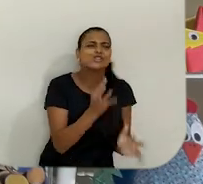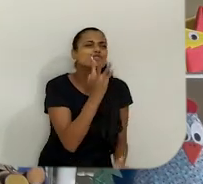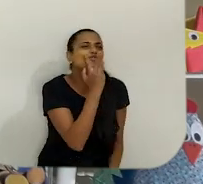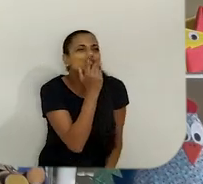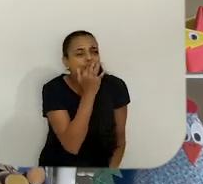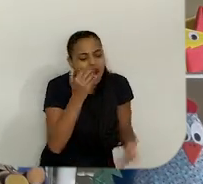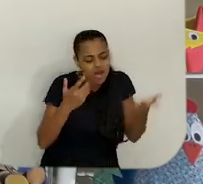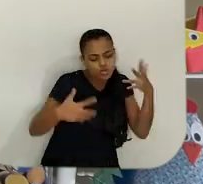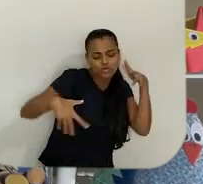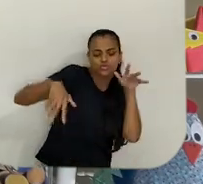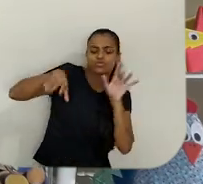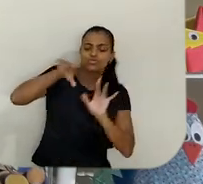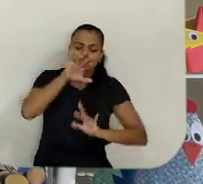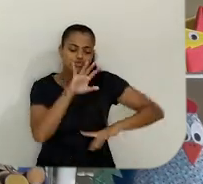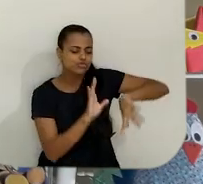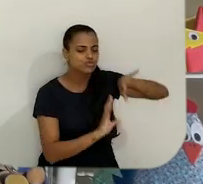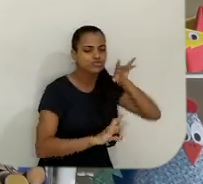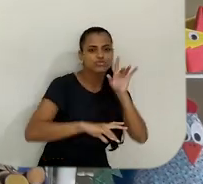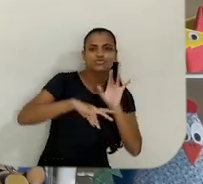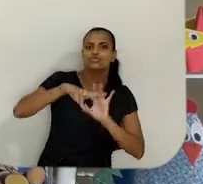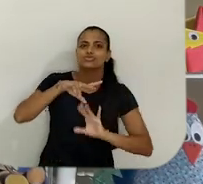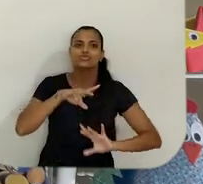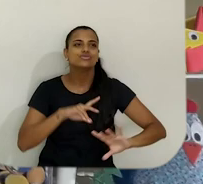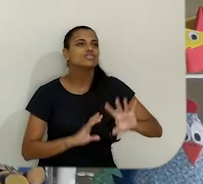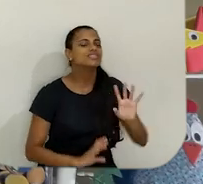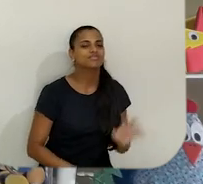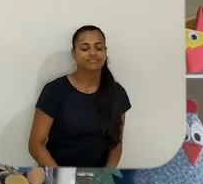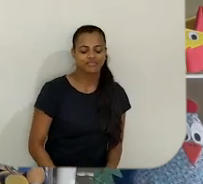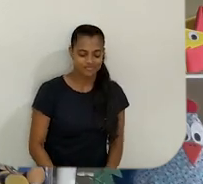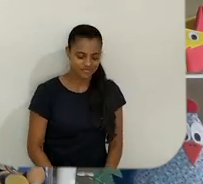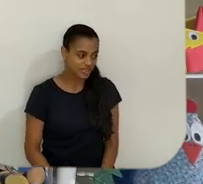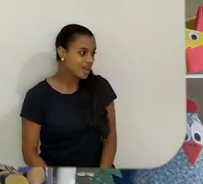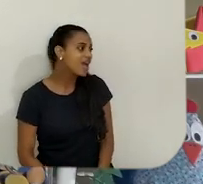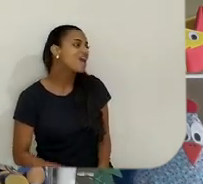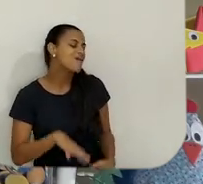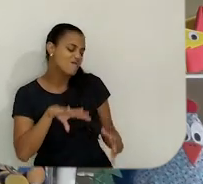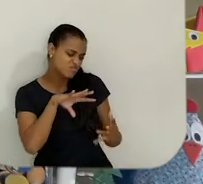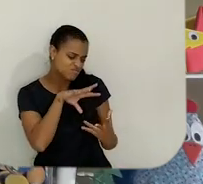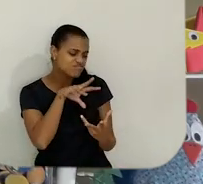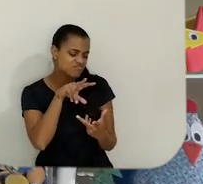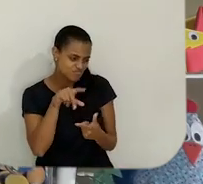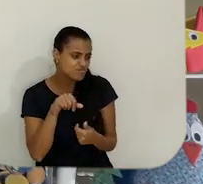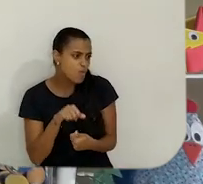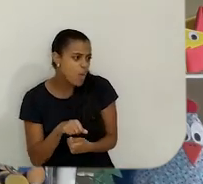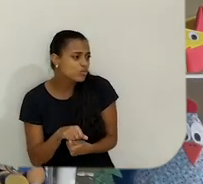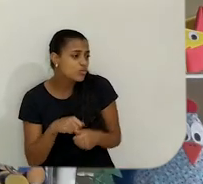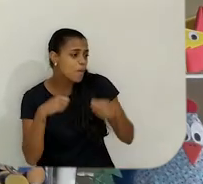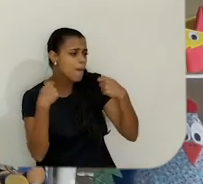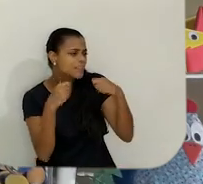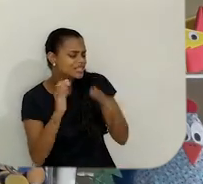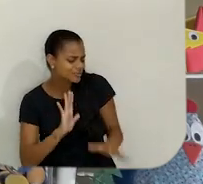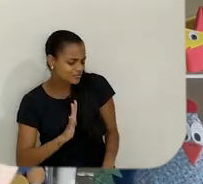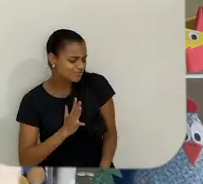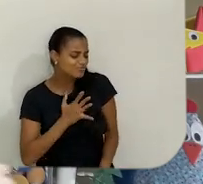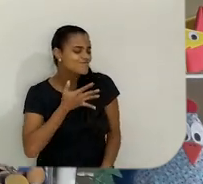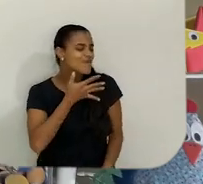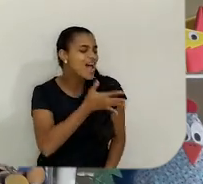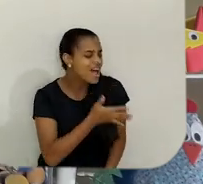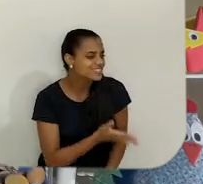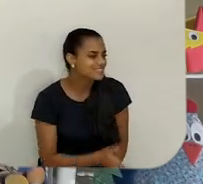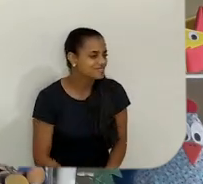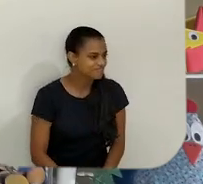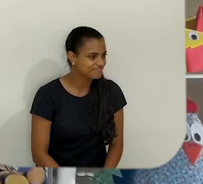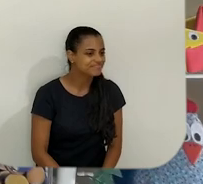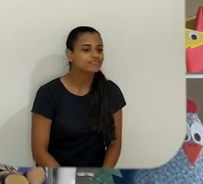e movimentos é o mundo seria muito menos colorido se ela não tivesse coragem a